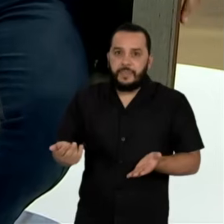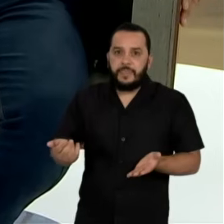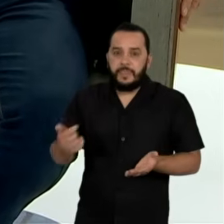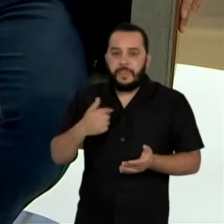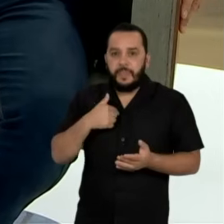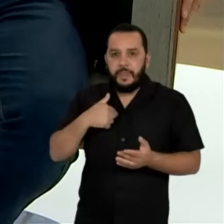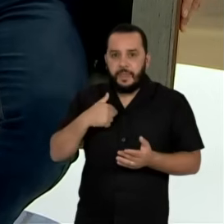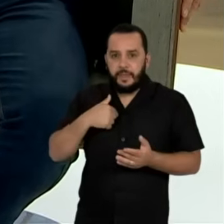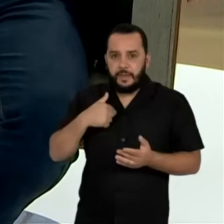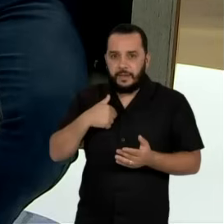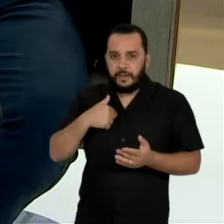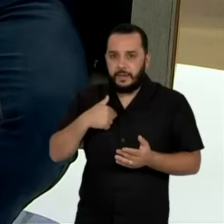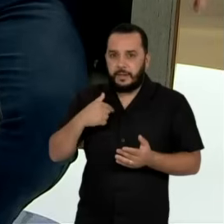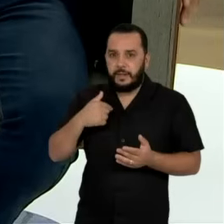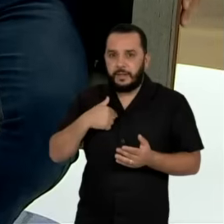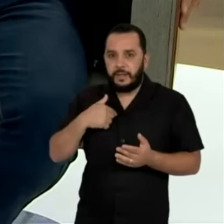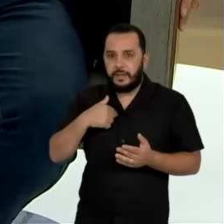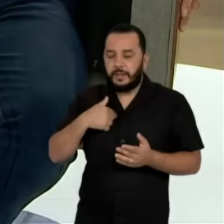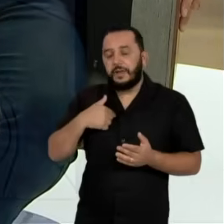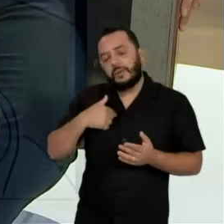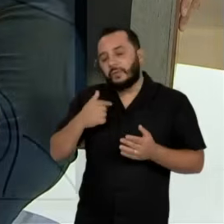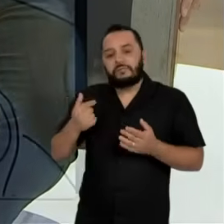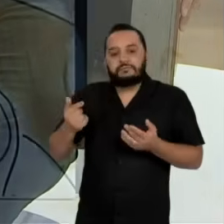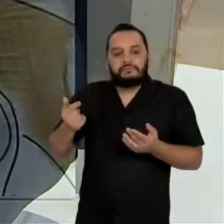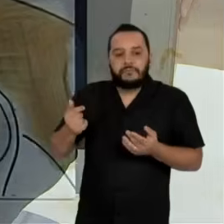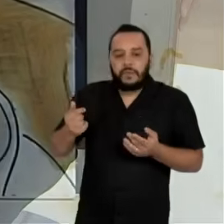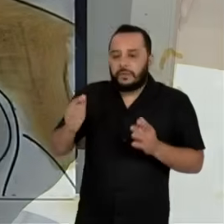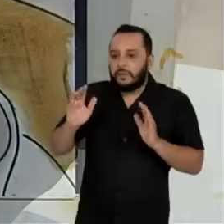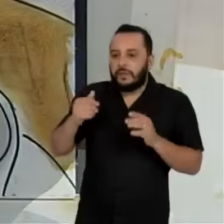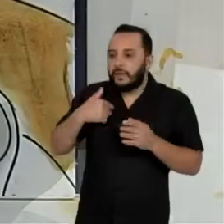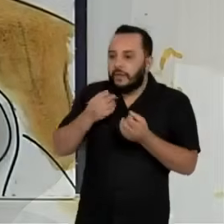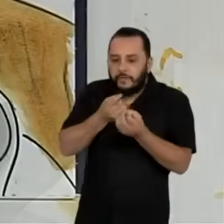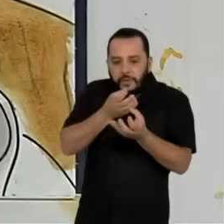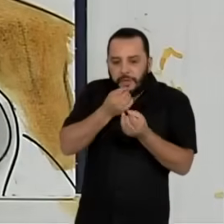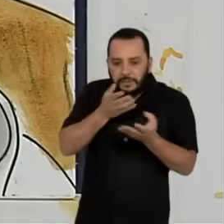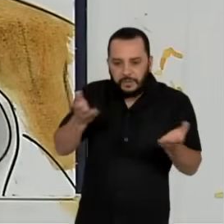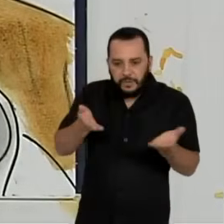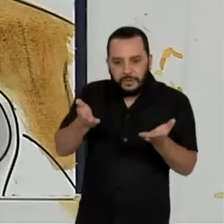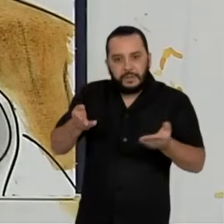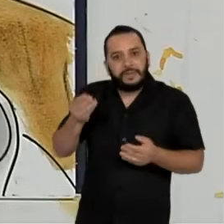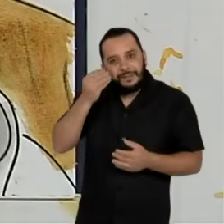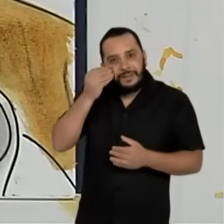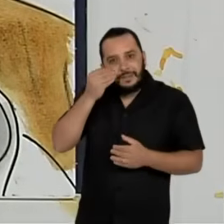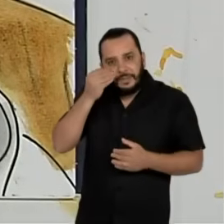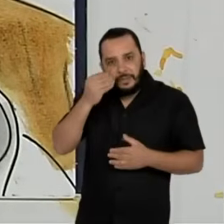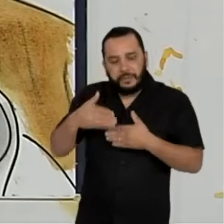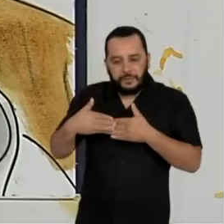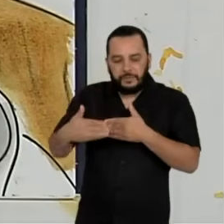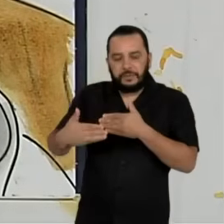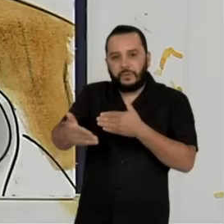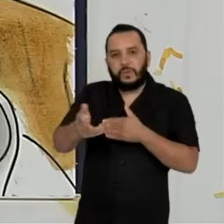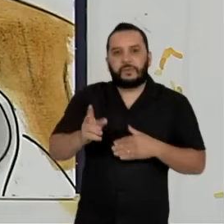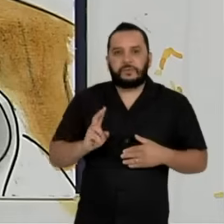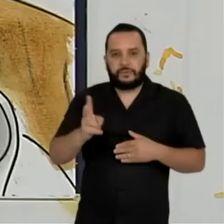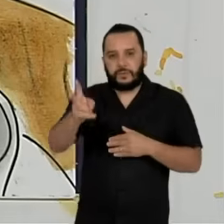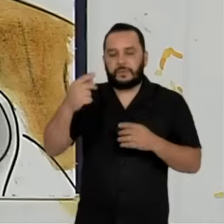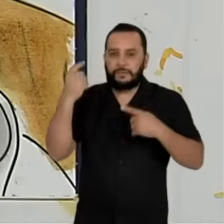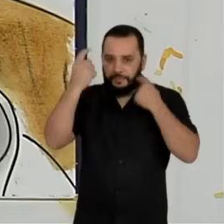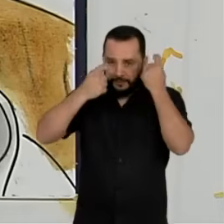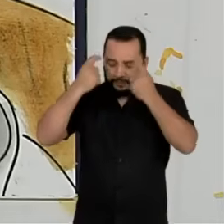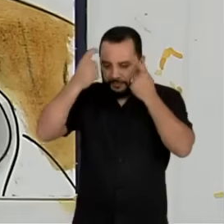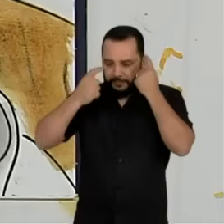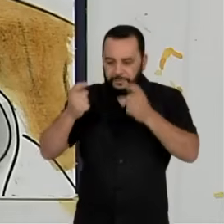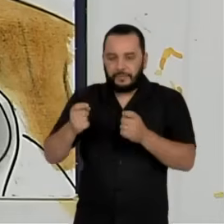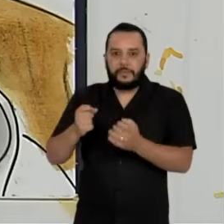pé das coisas, né? Mas a gente está tentando continuar, né? O que a gente está preocupadíssimo é com os nossos documentos,